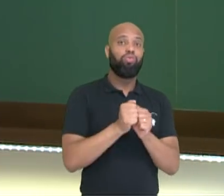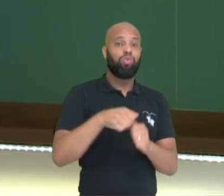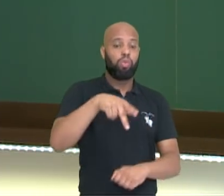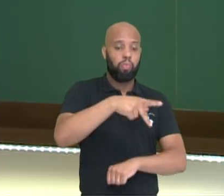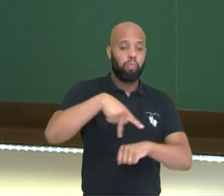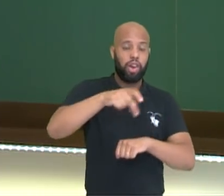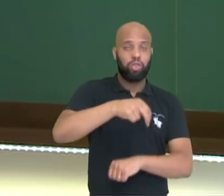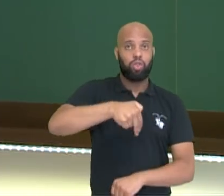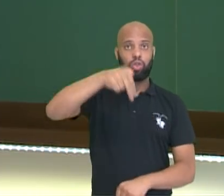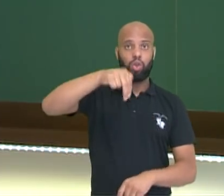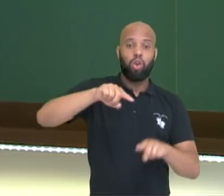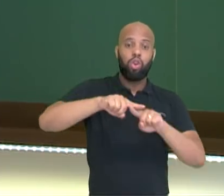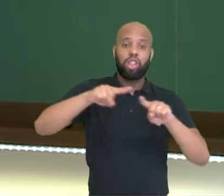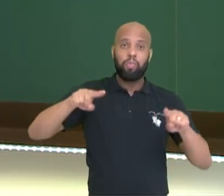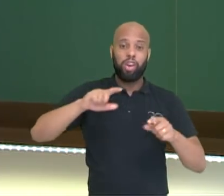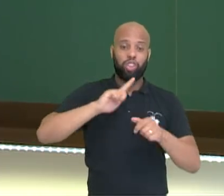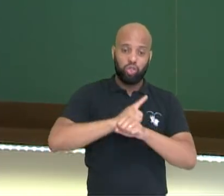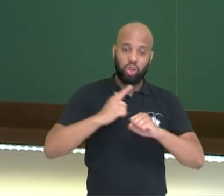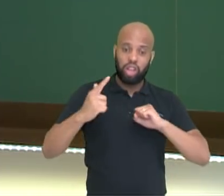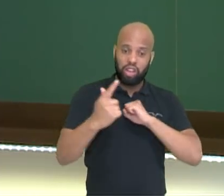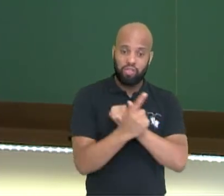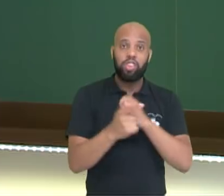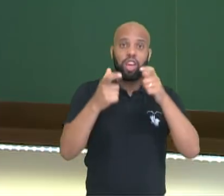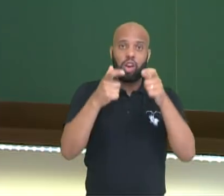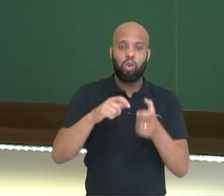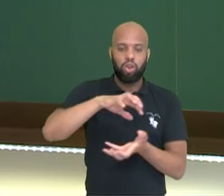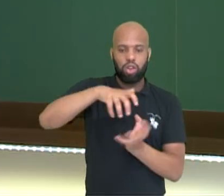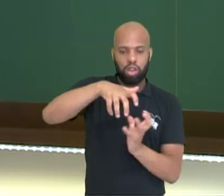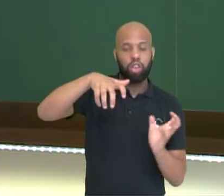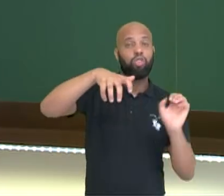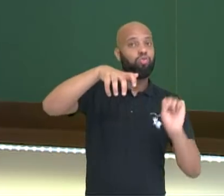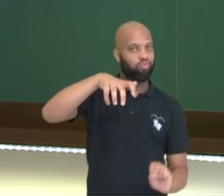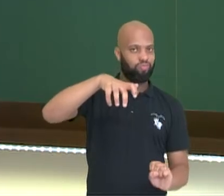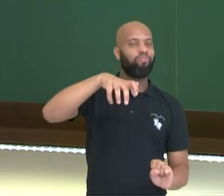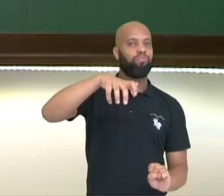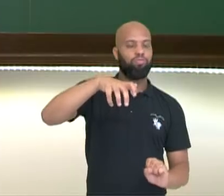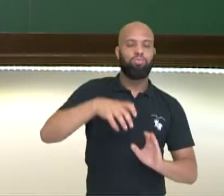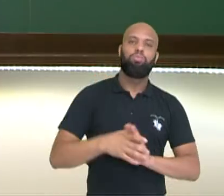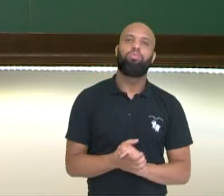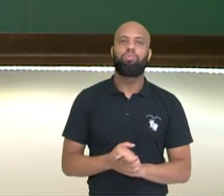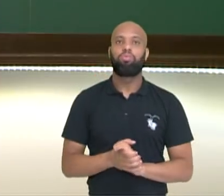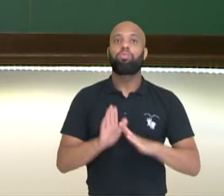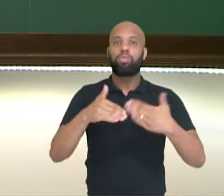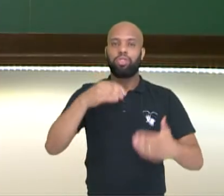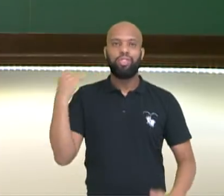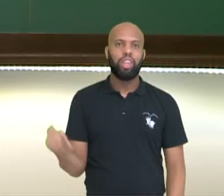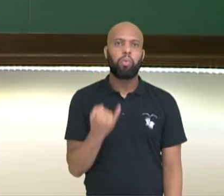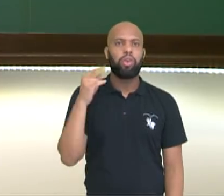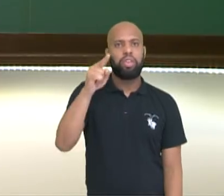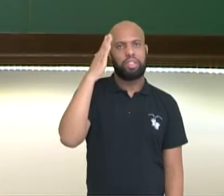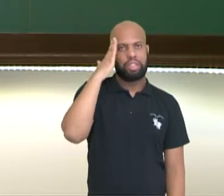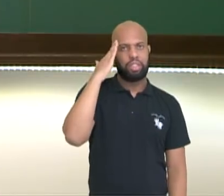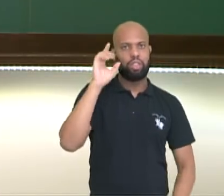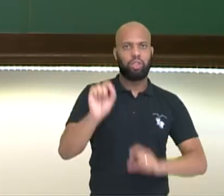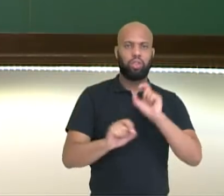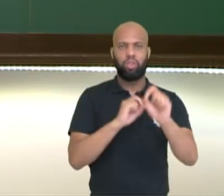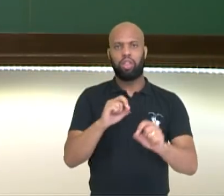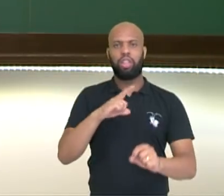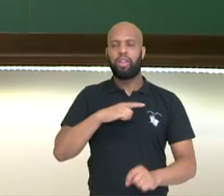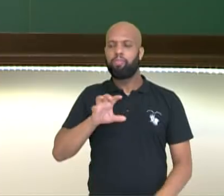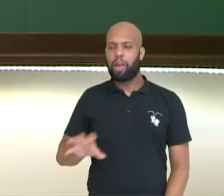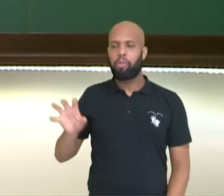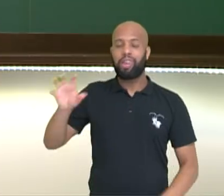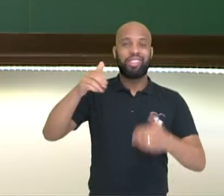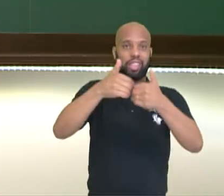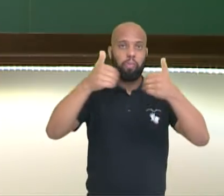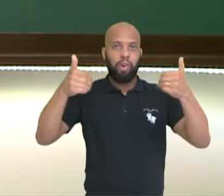ela estando geograficamente no hemisfério sul. Então é importante que você saiba que essa regionalização ela